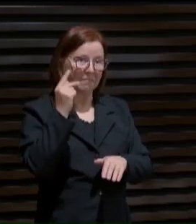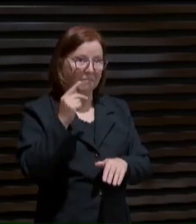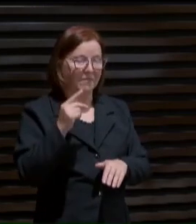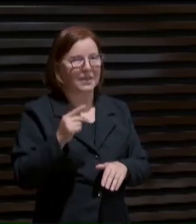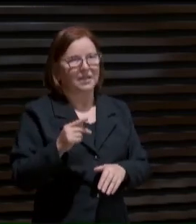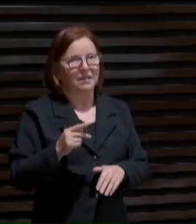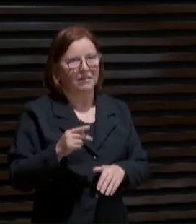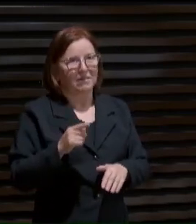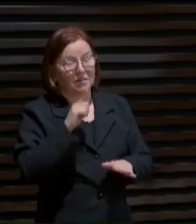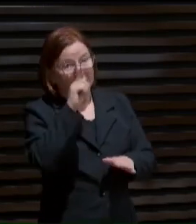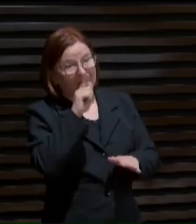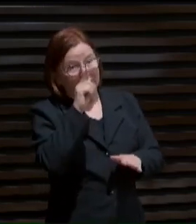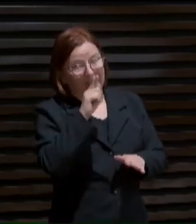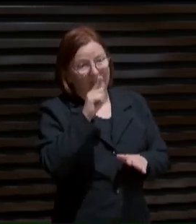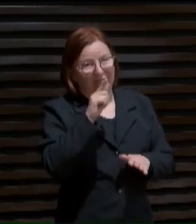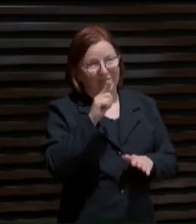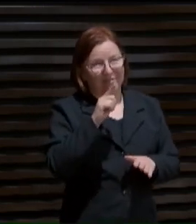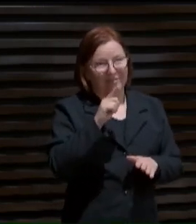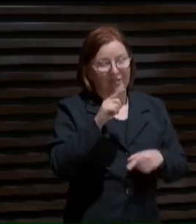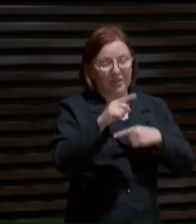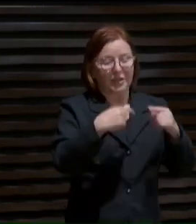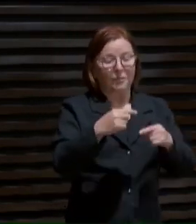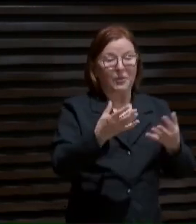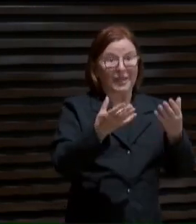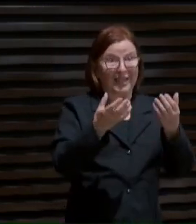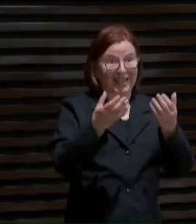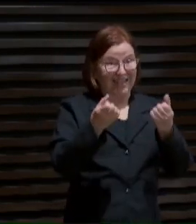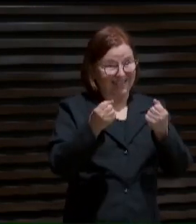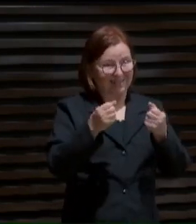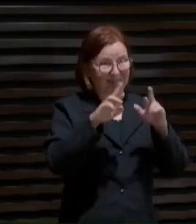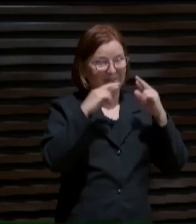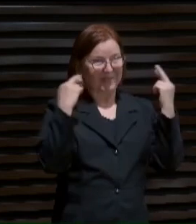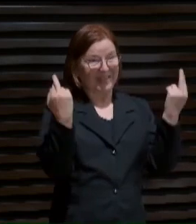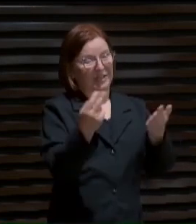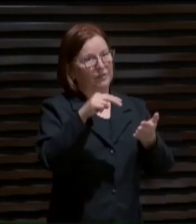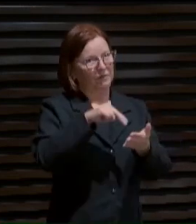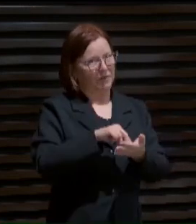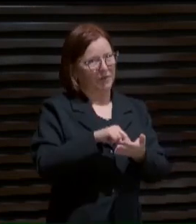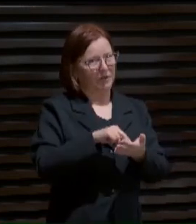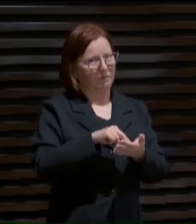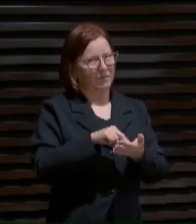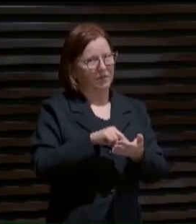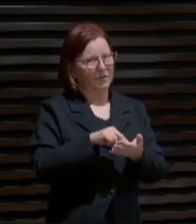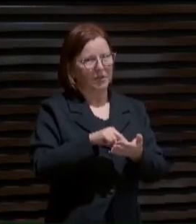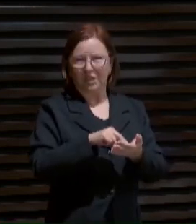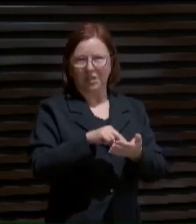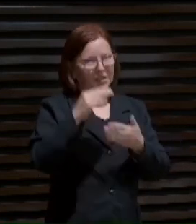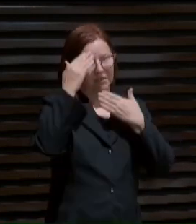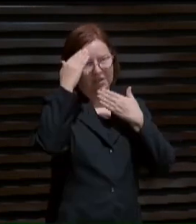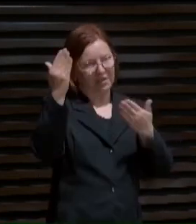inabalável termos ingratos e assim deixarmos de adorar a Deus de modo aceitável